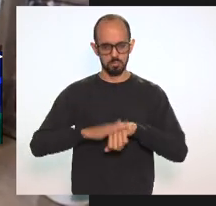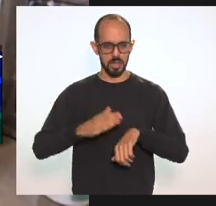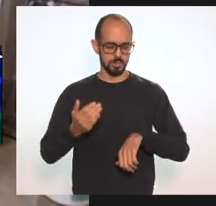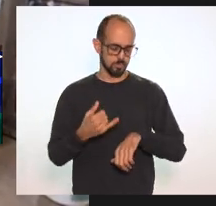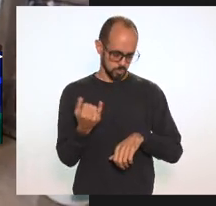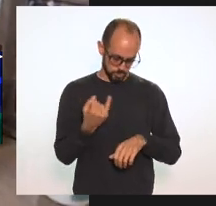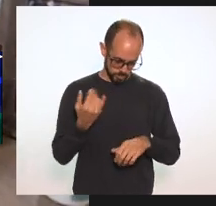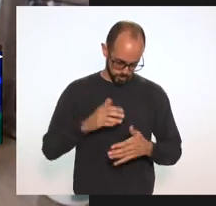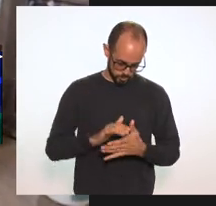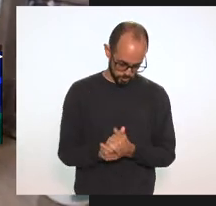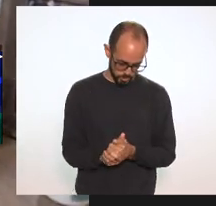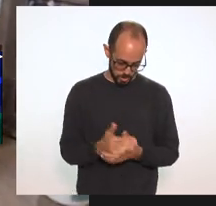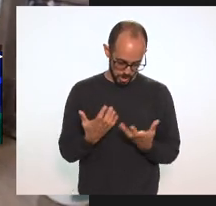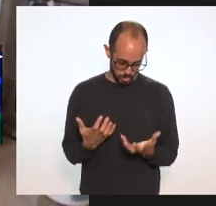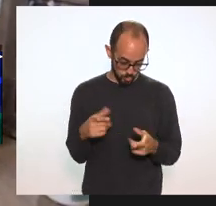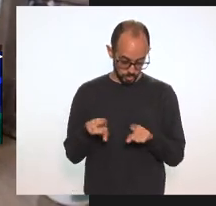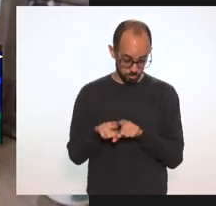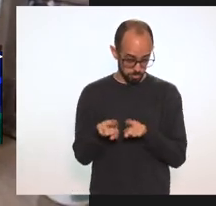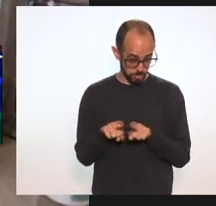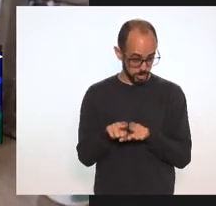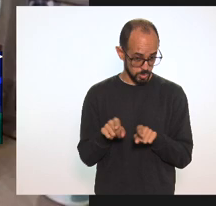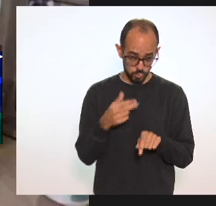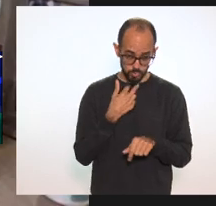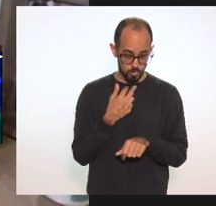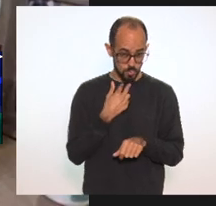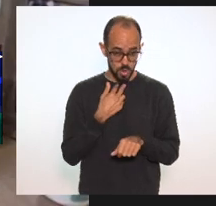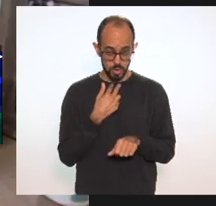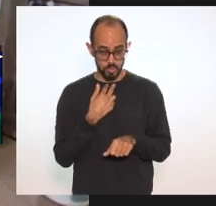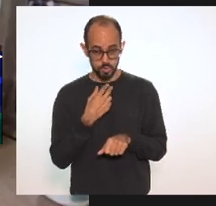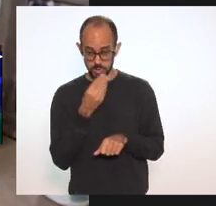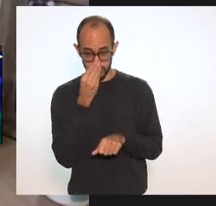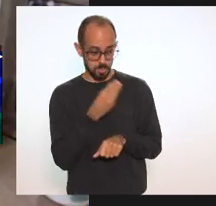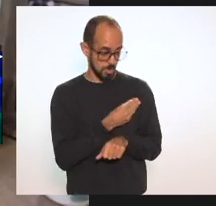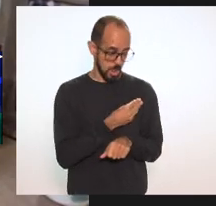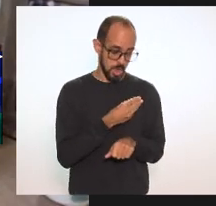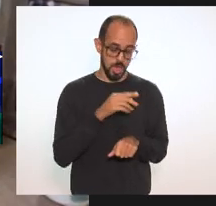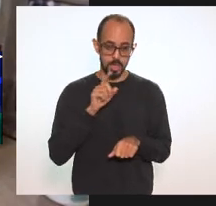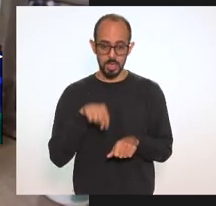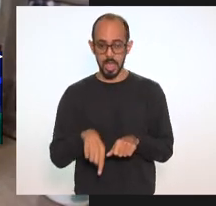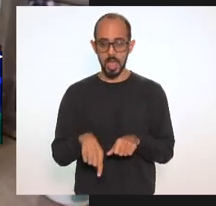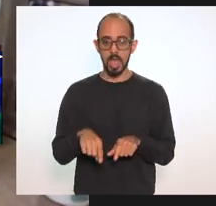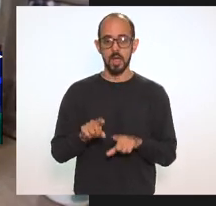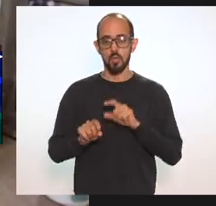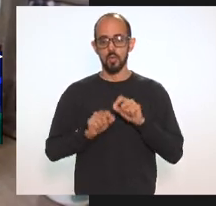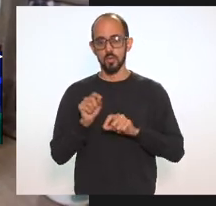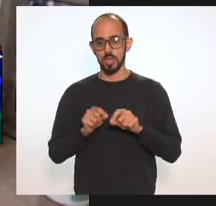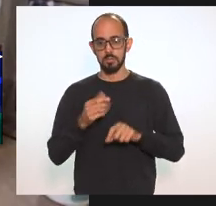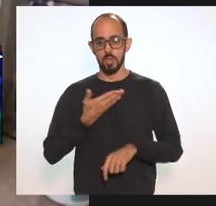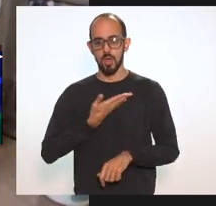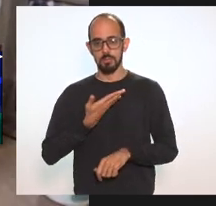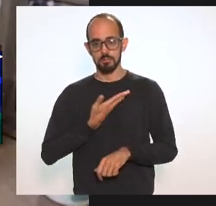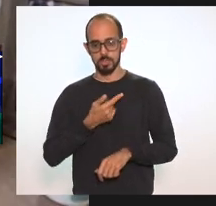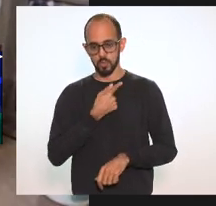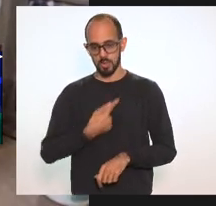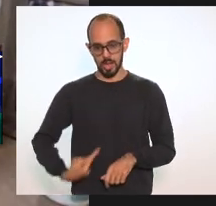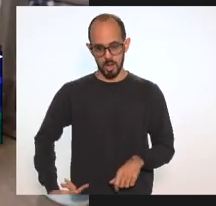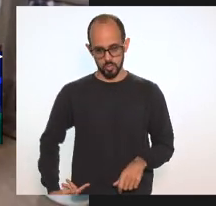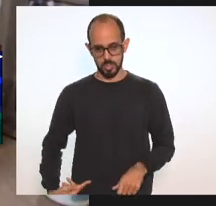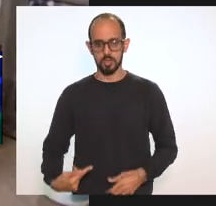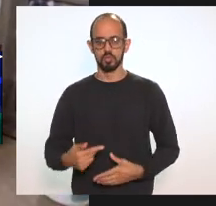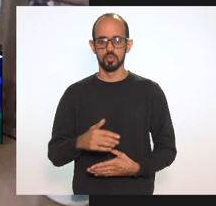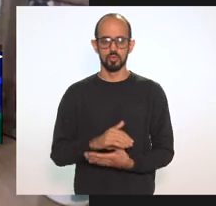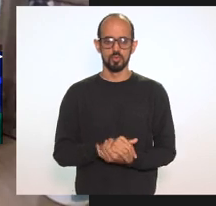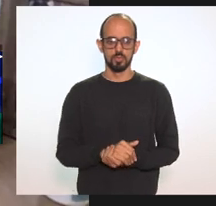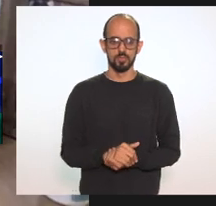mais importante que hora que também não poderia me furtar de parabenizar meu grande amigo e meu Governador Cláudio Castro